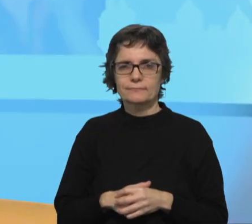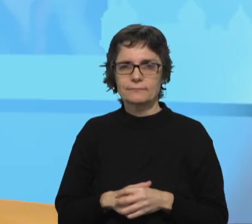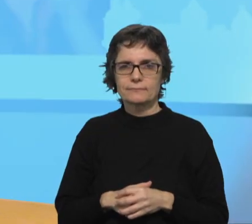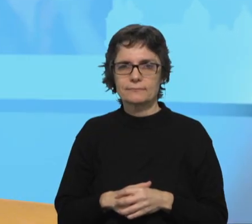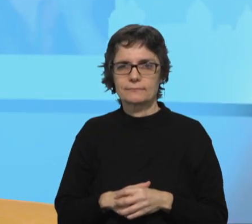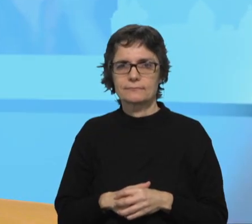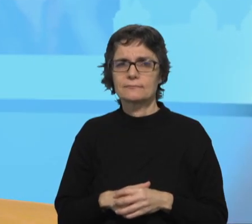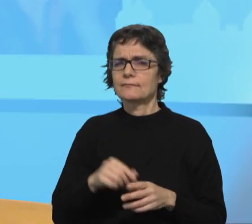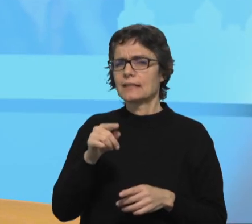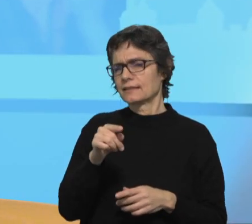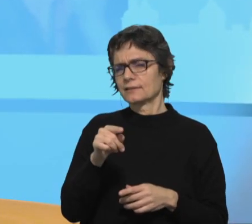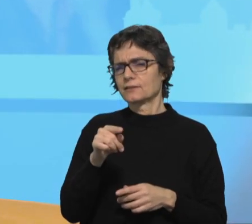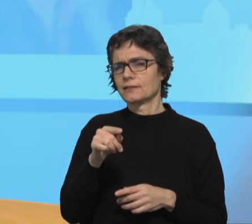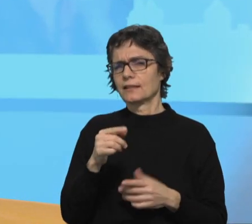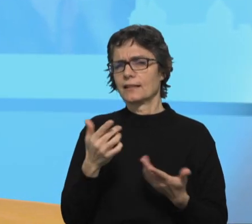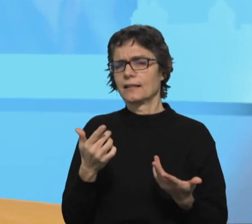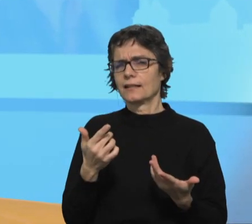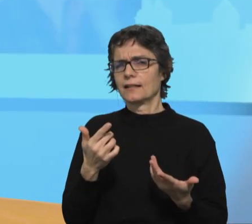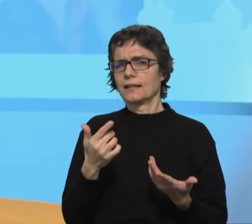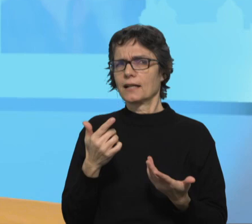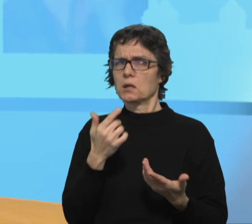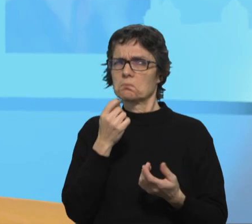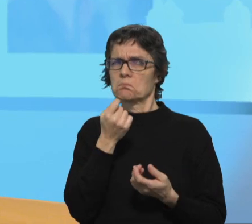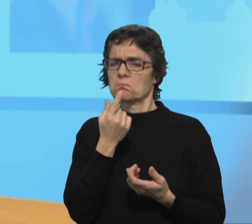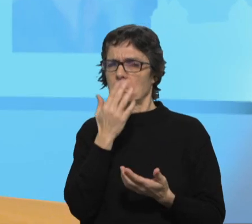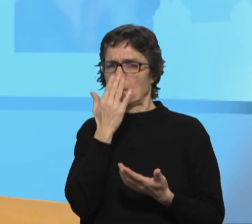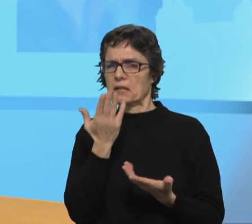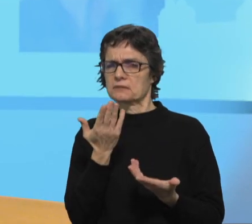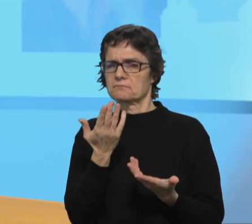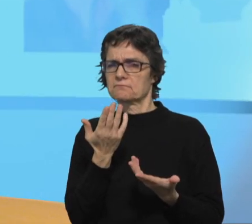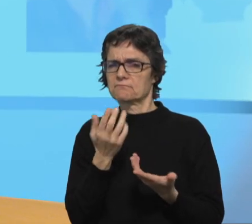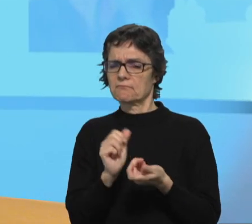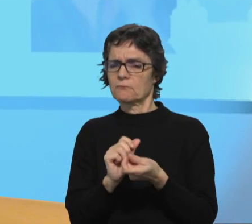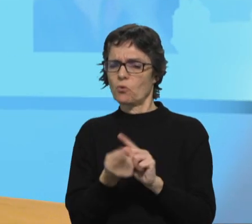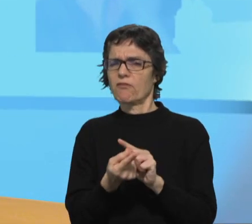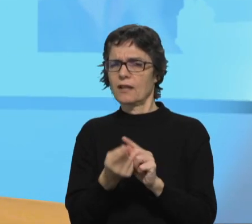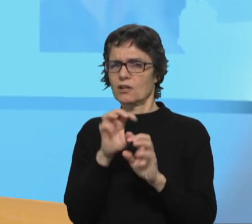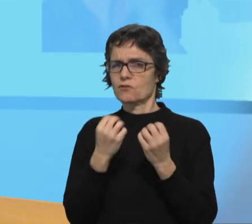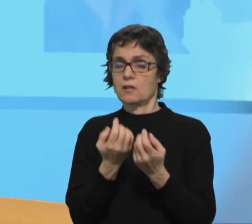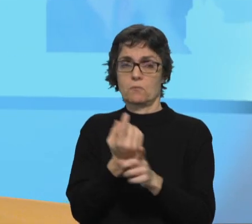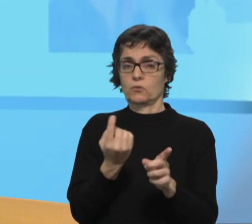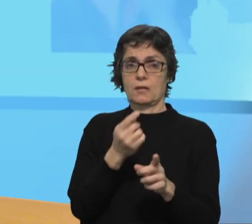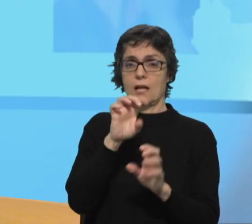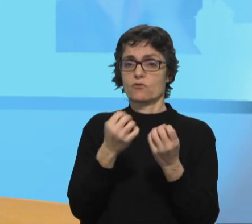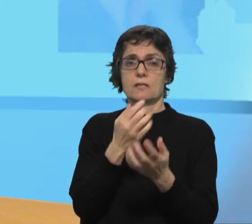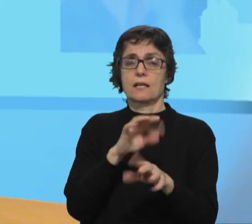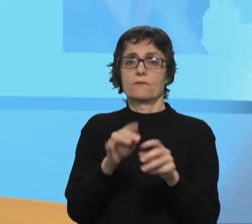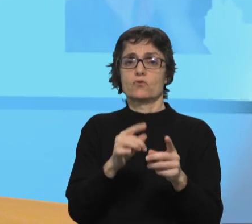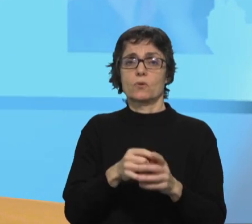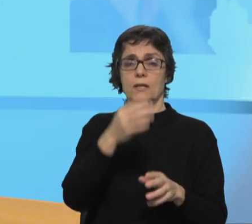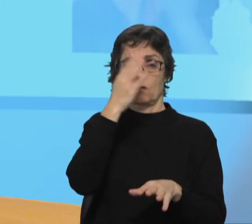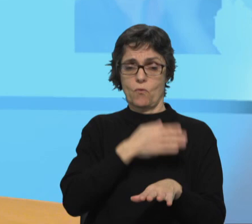em contracorrente àquilo que a sociedade hoje nos propõe, não é? 40 dias é desde logo